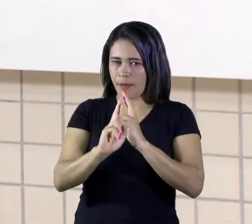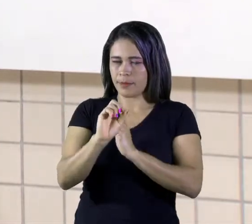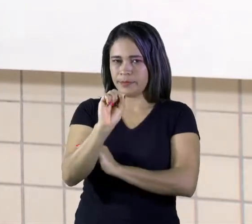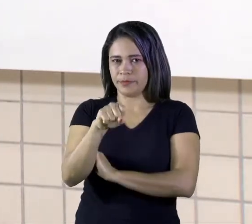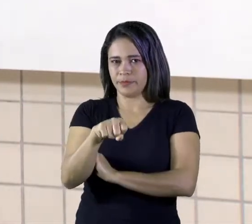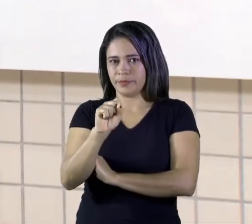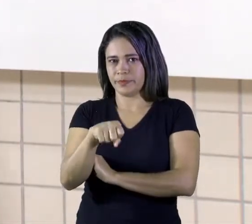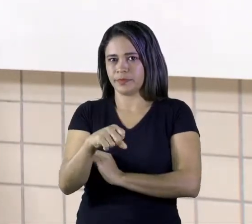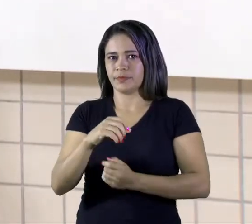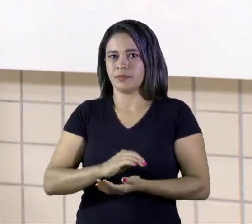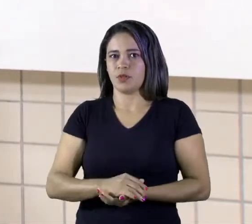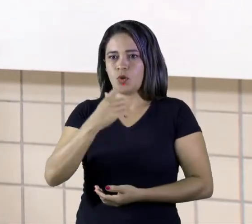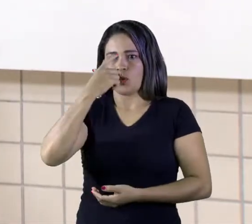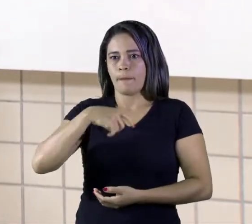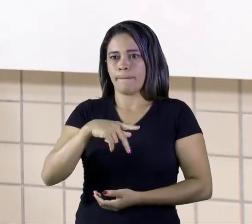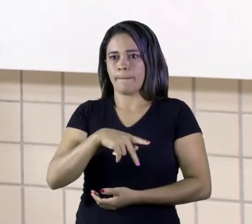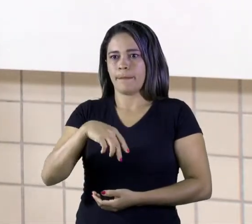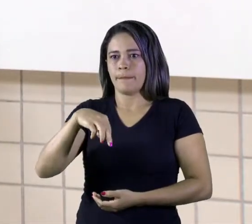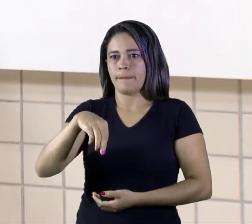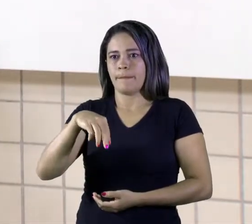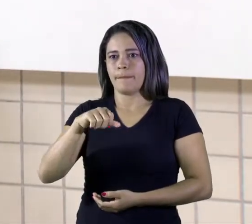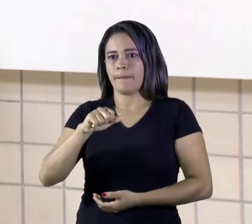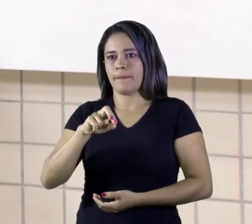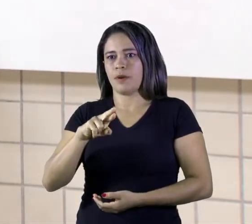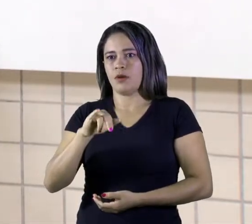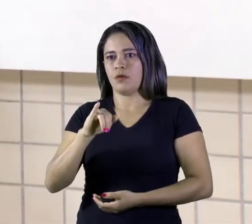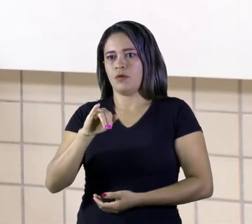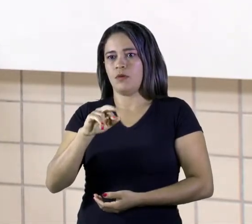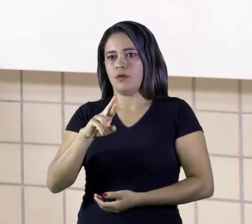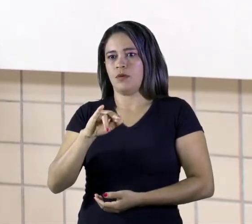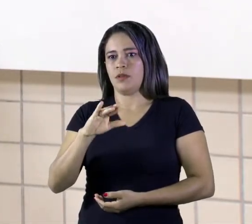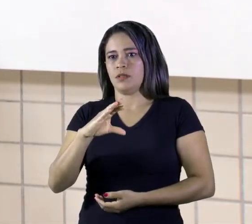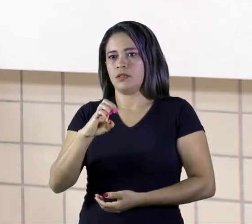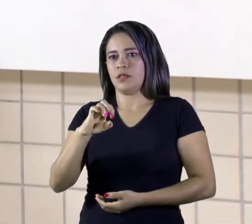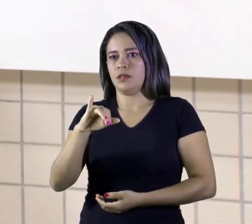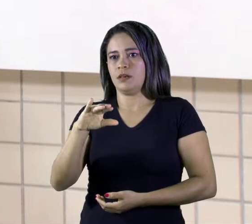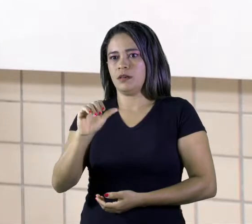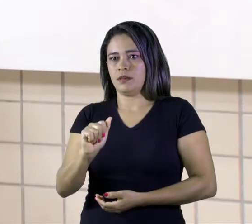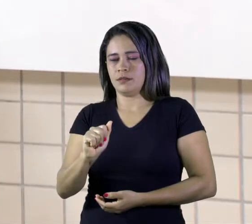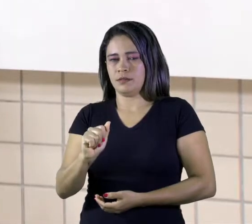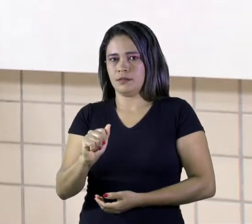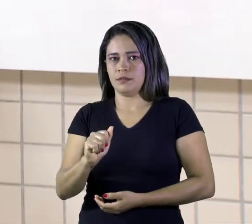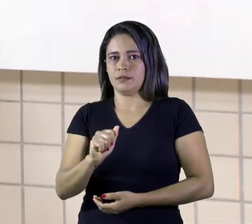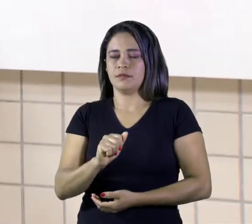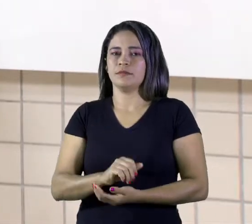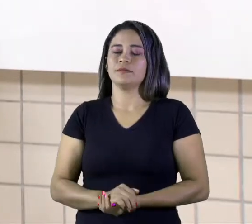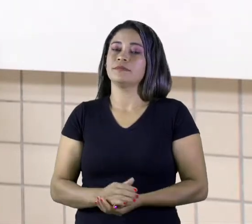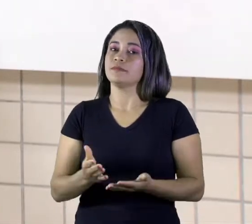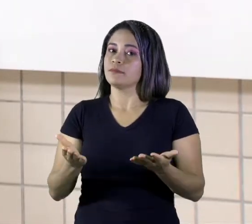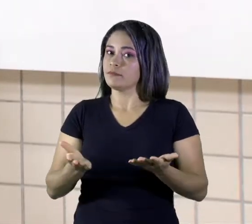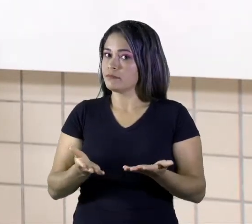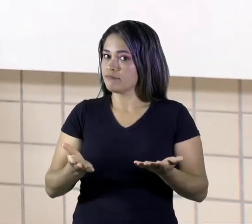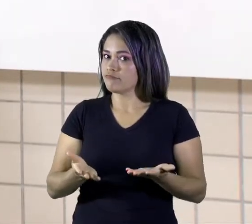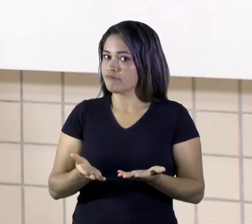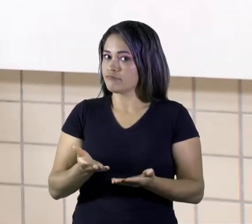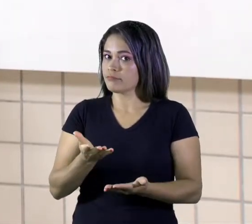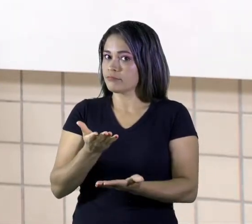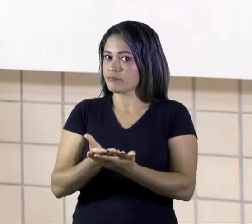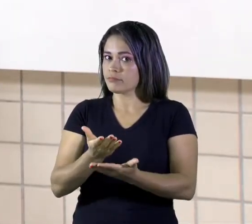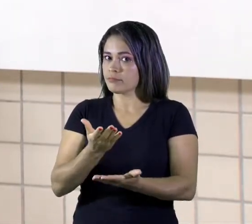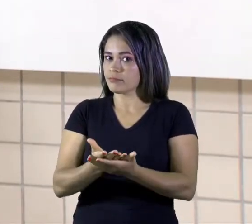professora Mauriceia, da Escola Henrique Taloni, e venho trazer para vocês aula de História